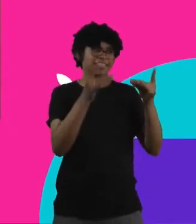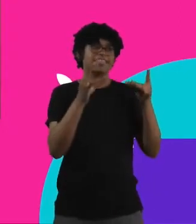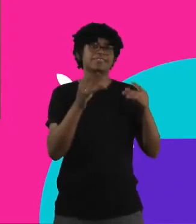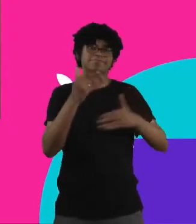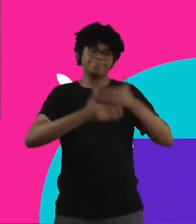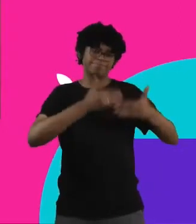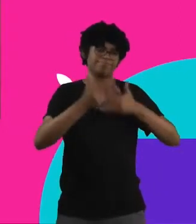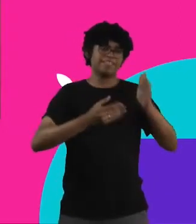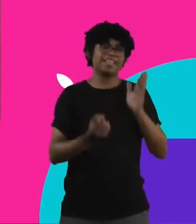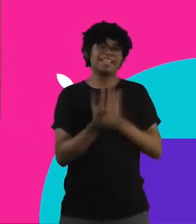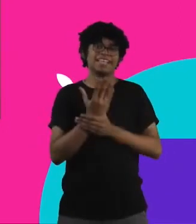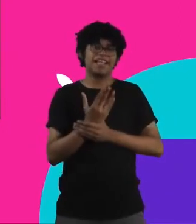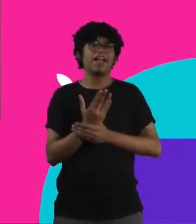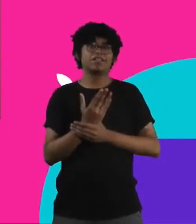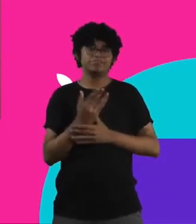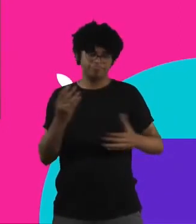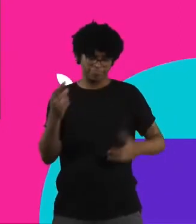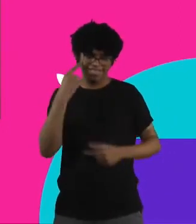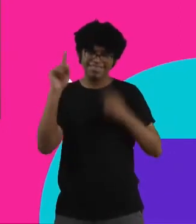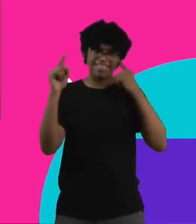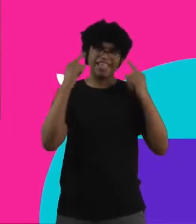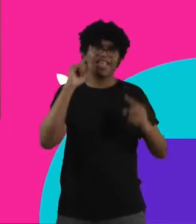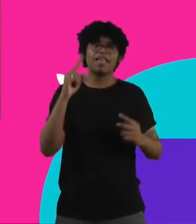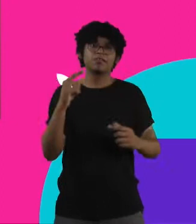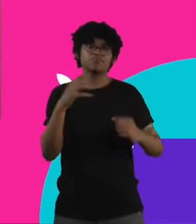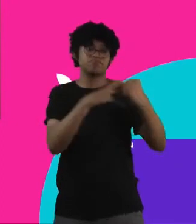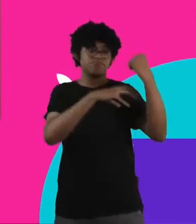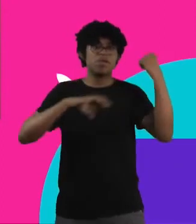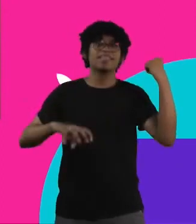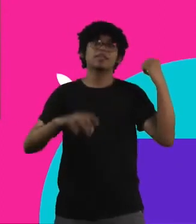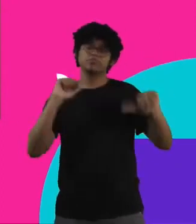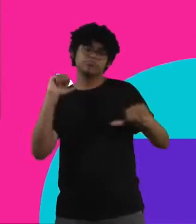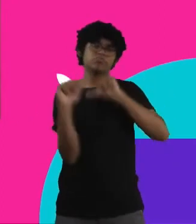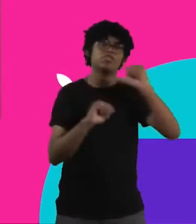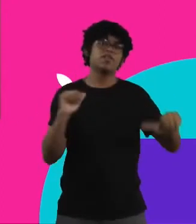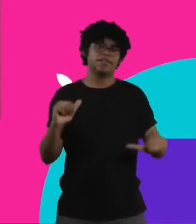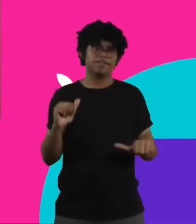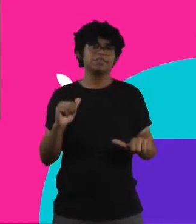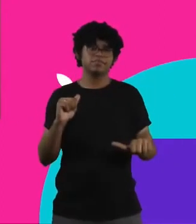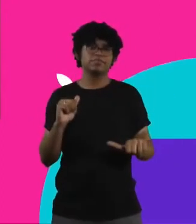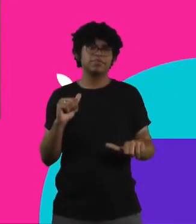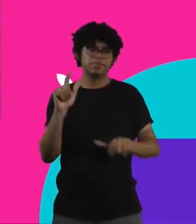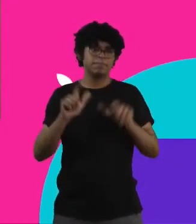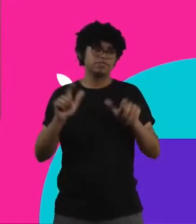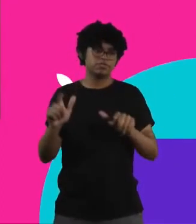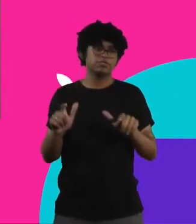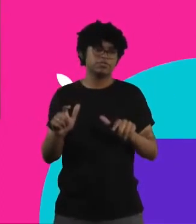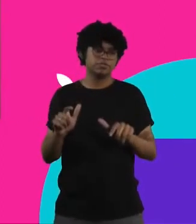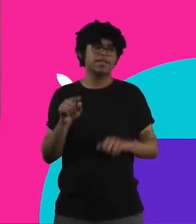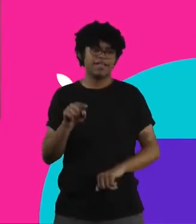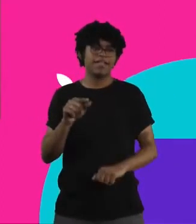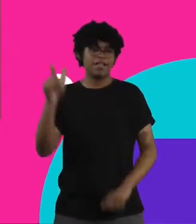desenvolver iniciativas, com o potencial de transformar essas pessoas para que sim